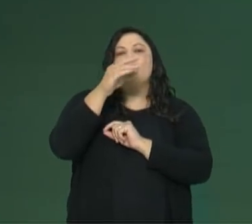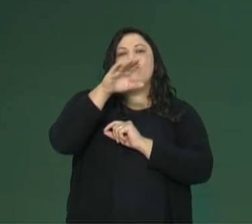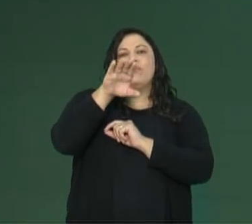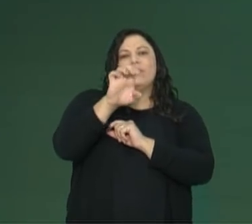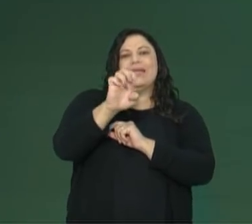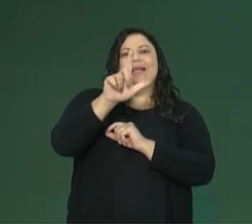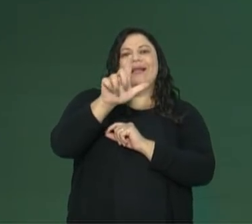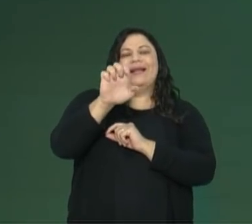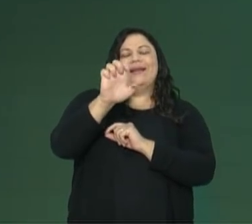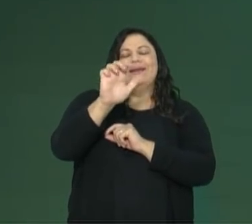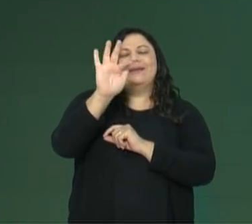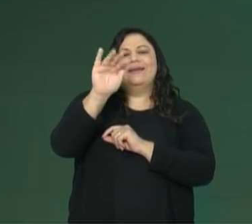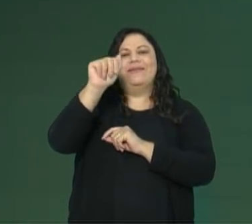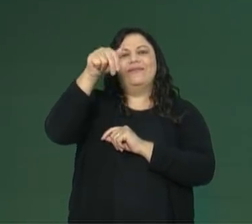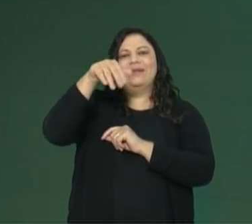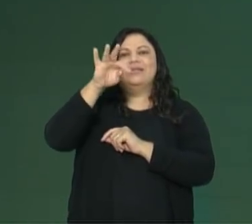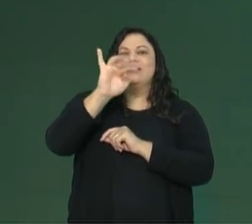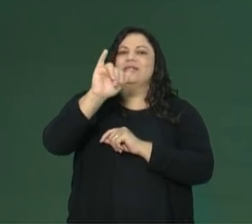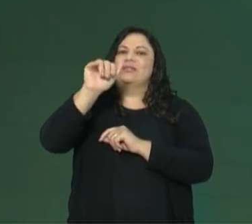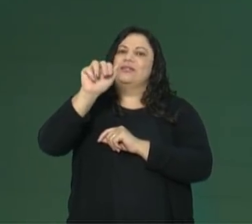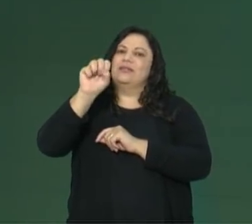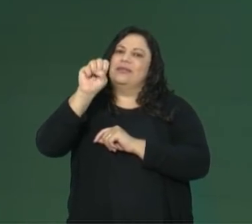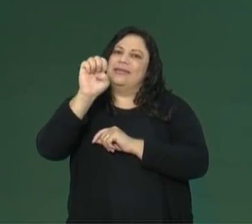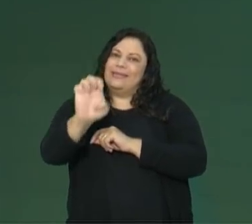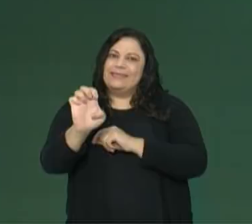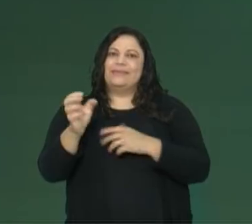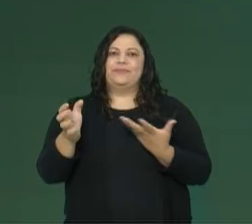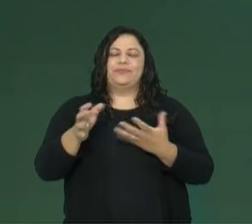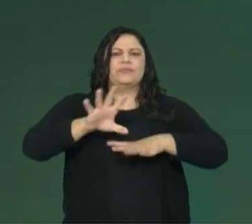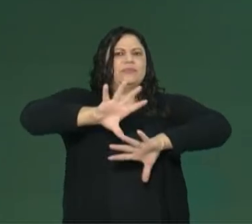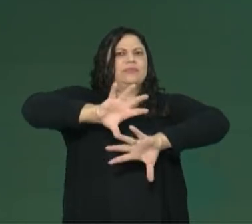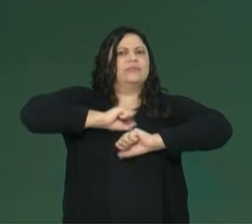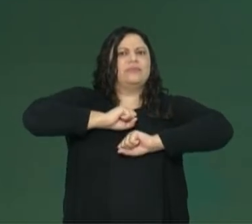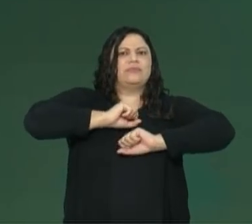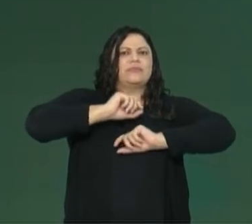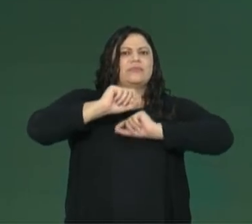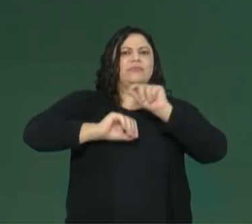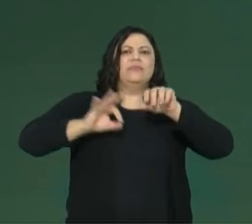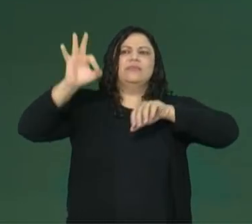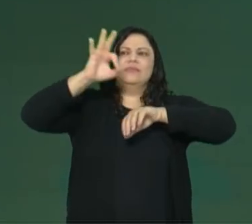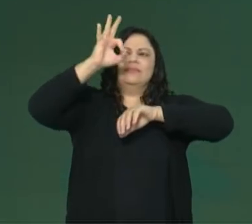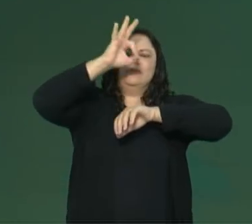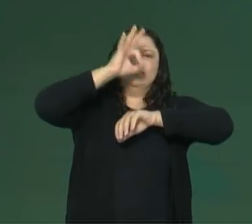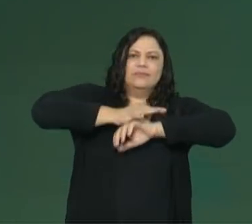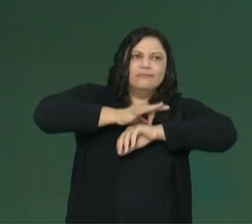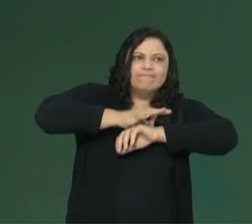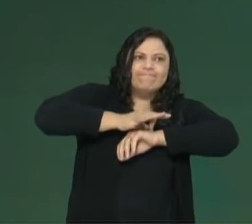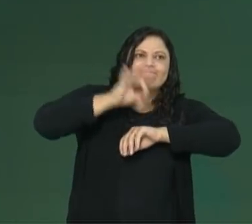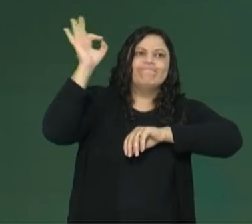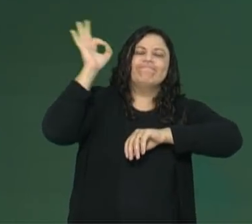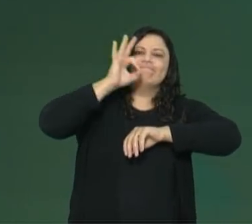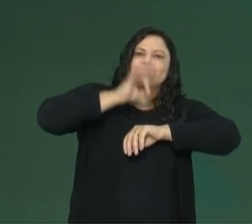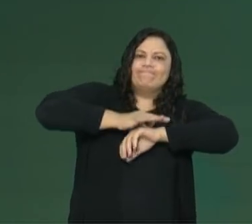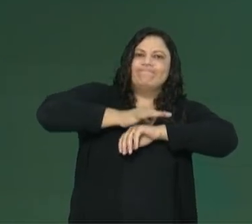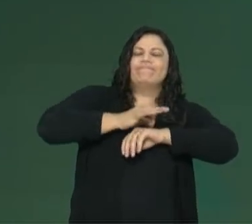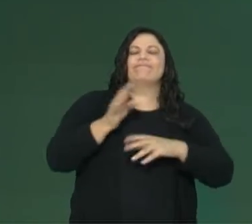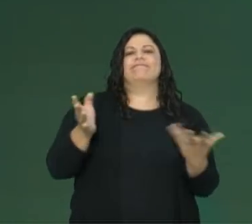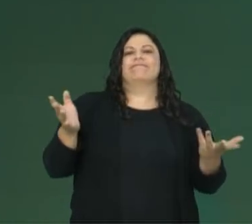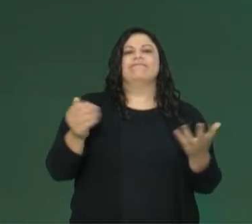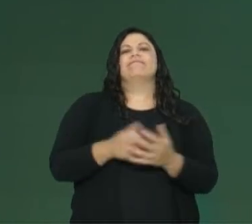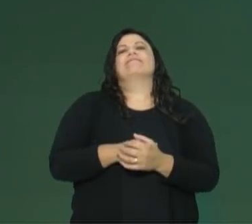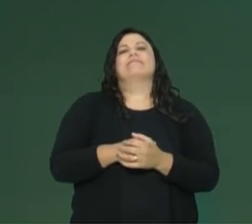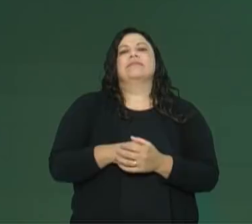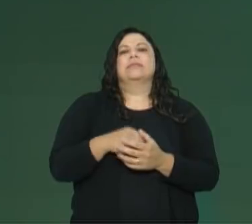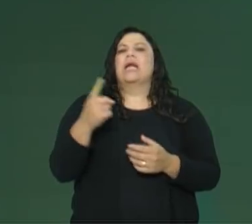dos sintomas da doença. Ela é transmitida por um mosquito chamado Culex. Ele não é o único, mas